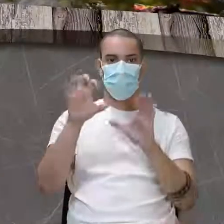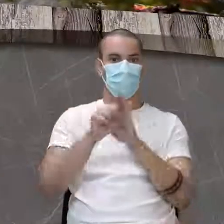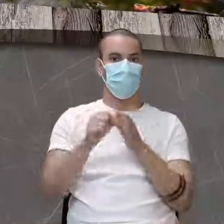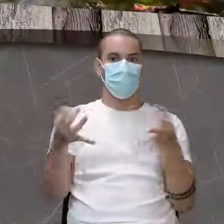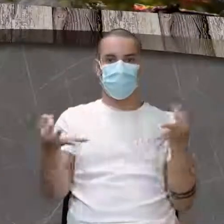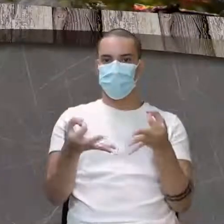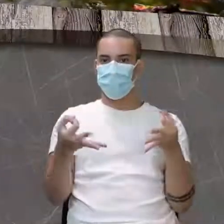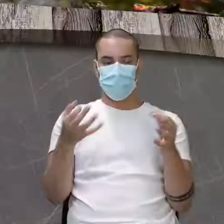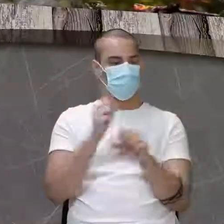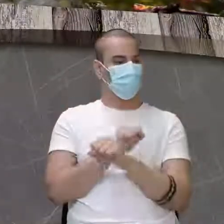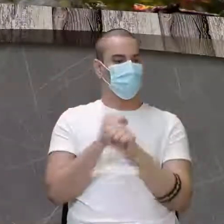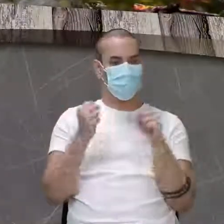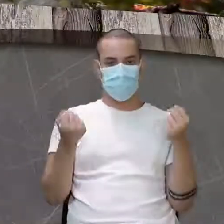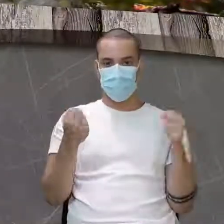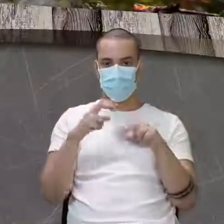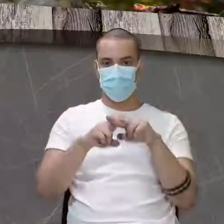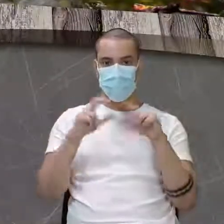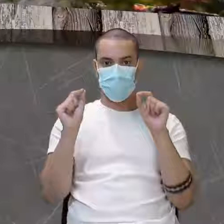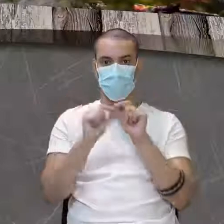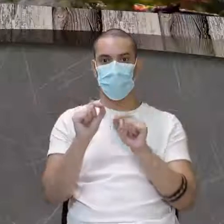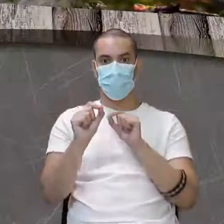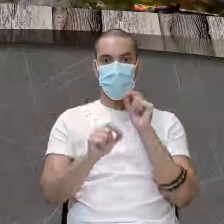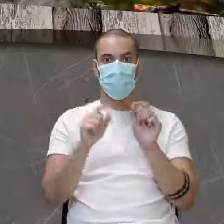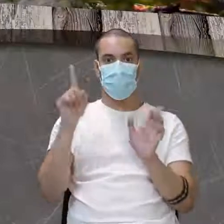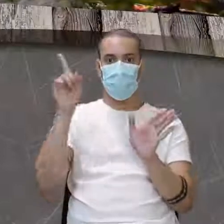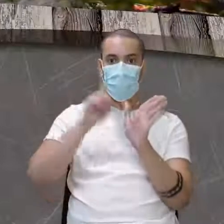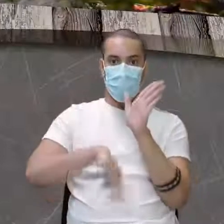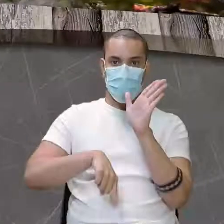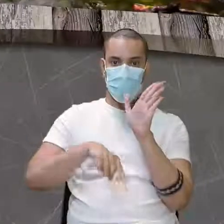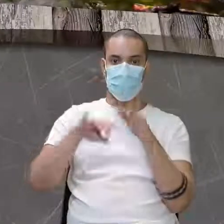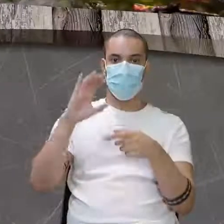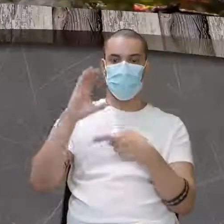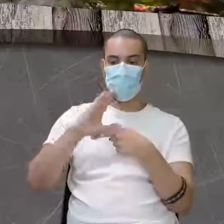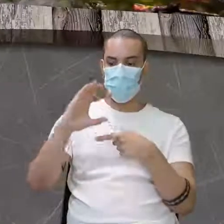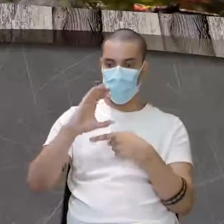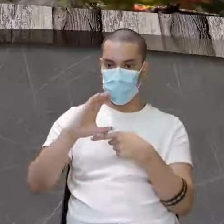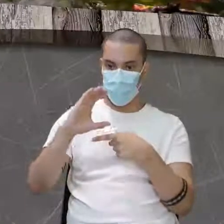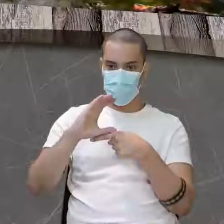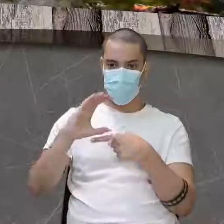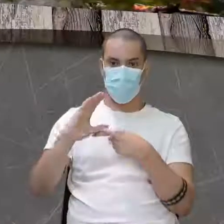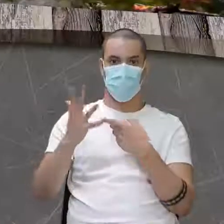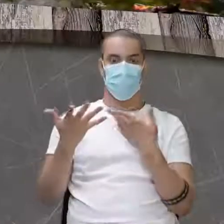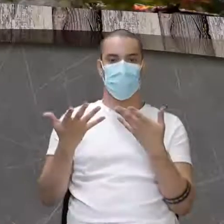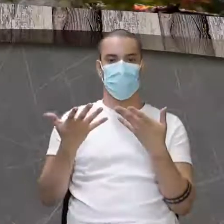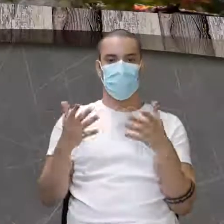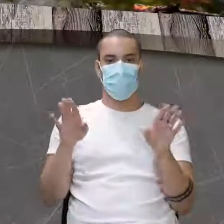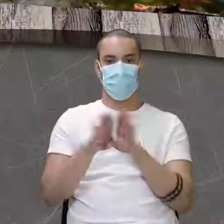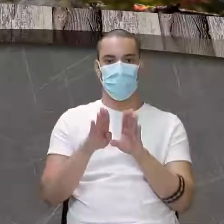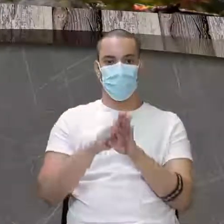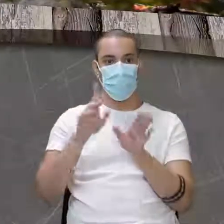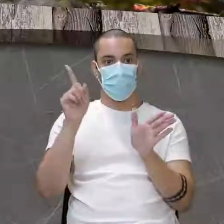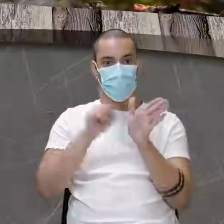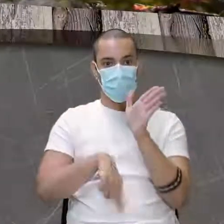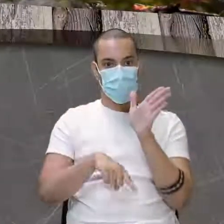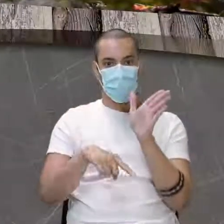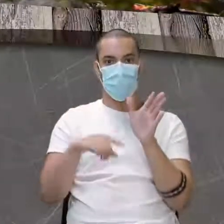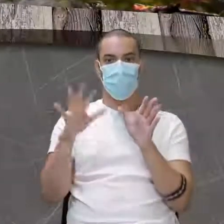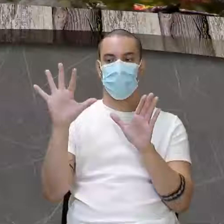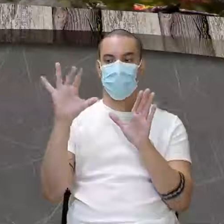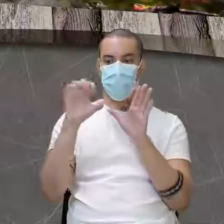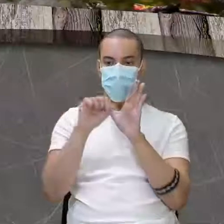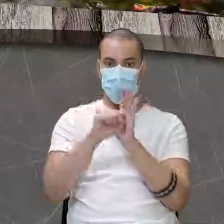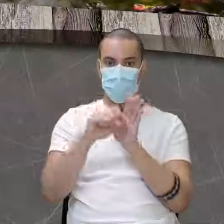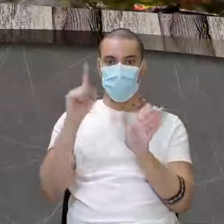forma satisfatória. E isso vai fazer com que menos carbono seja produzido na fotossíntese. E aí menos